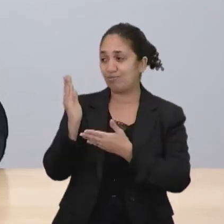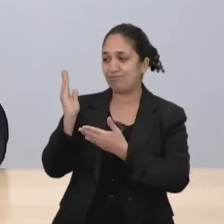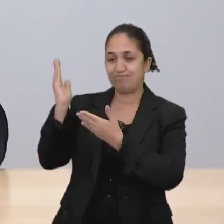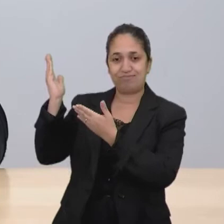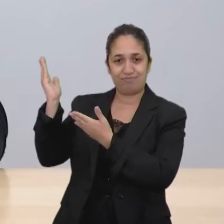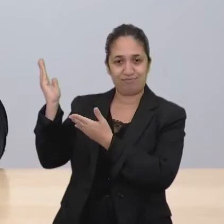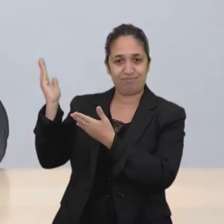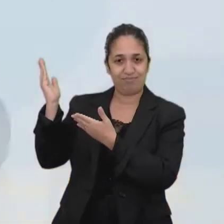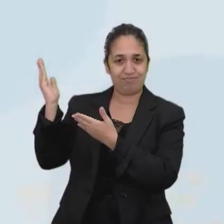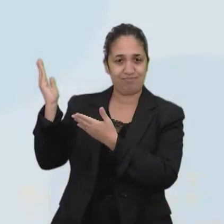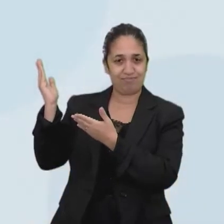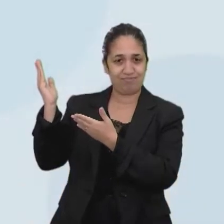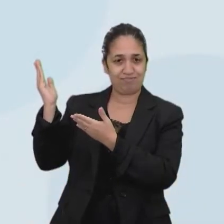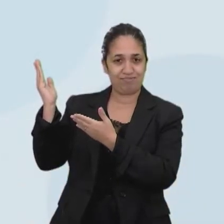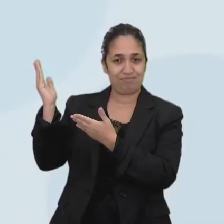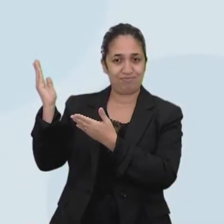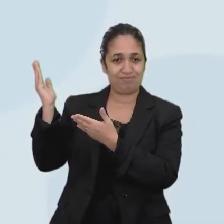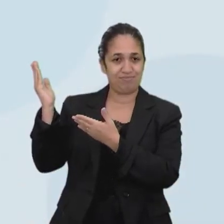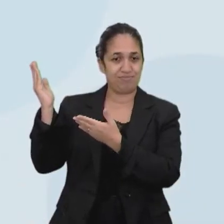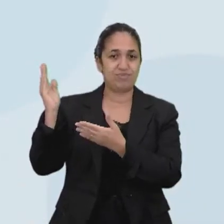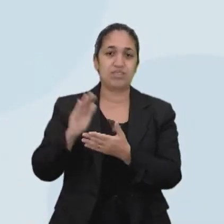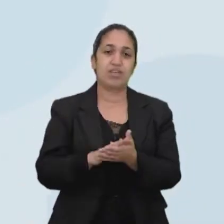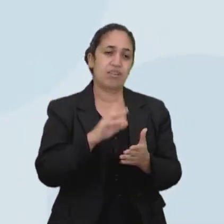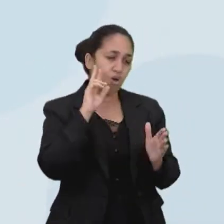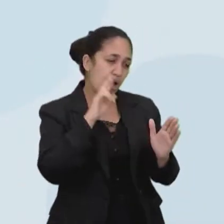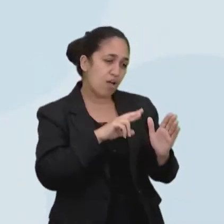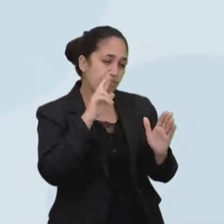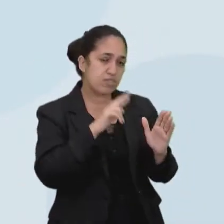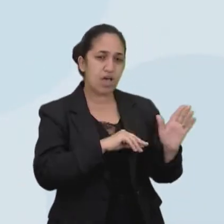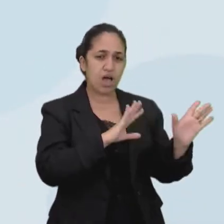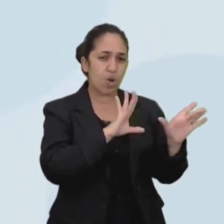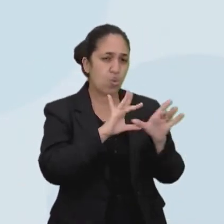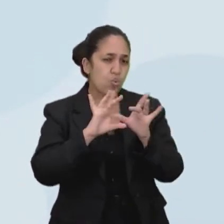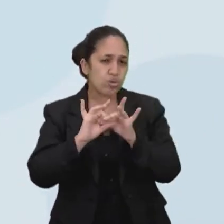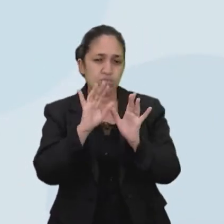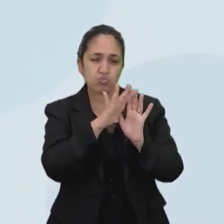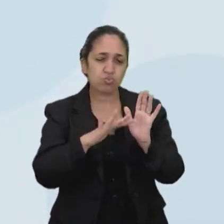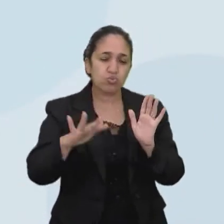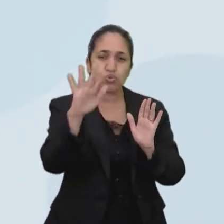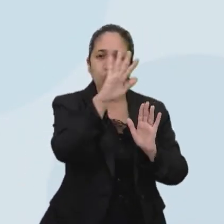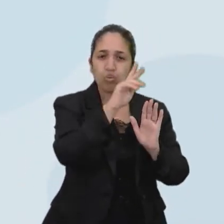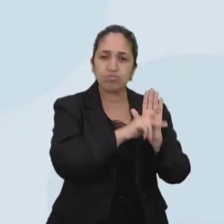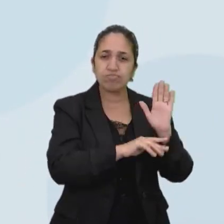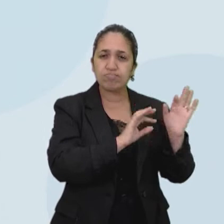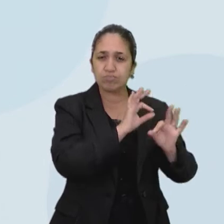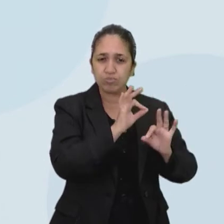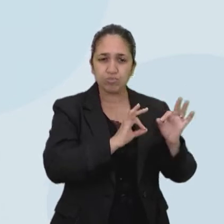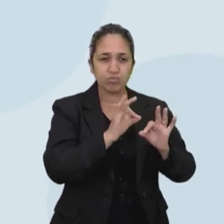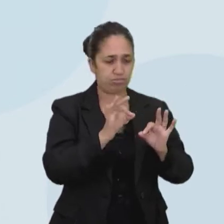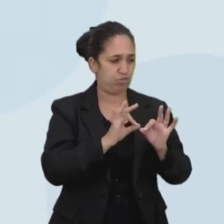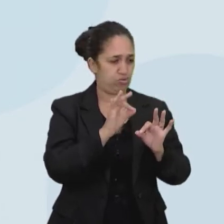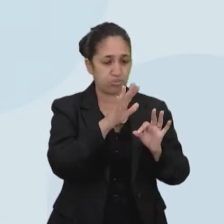ó. Revisão, A gente vai revisar a coerência do projeto como um todo, então tem que pensar nisso, O projeto, ele